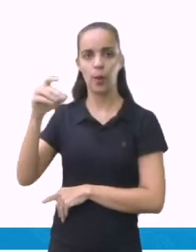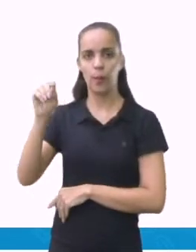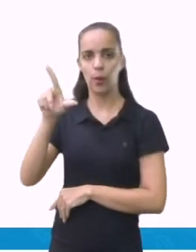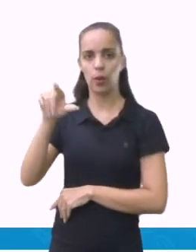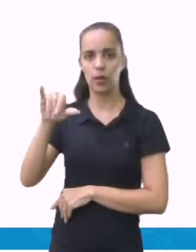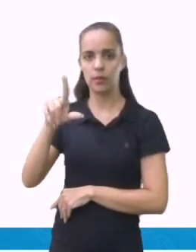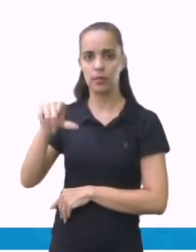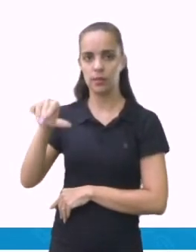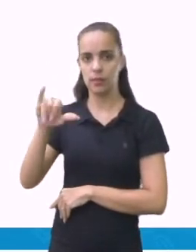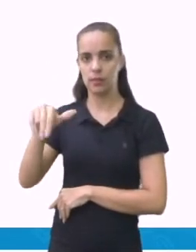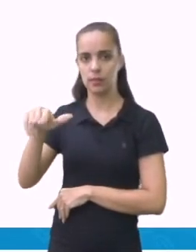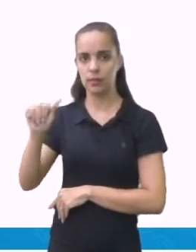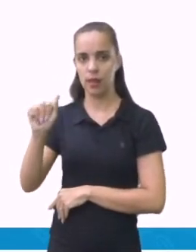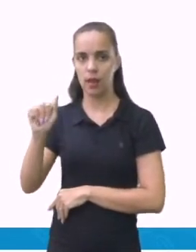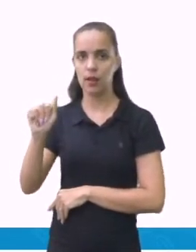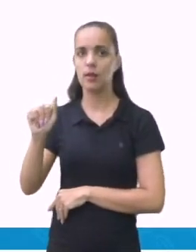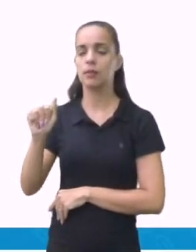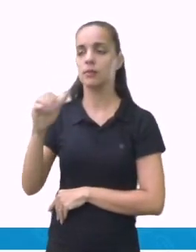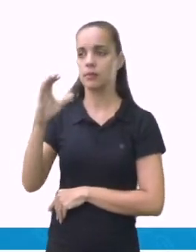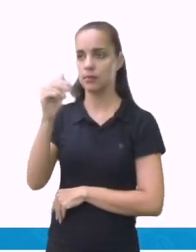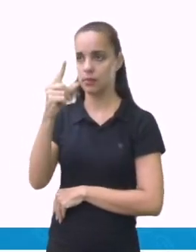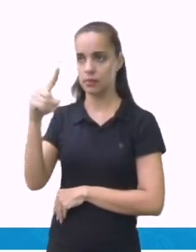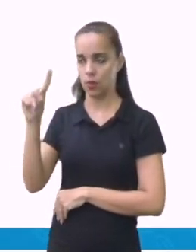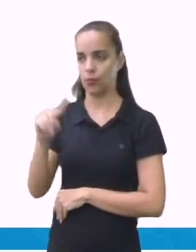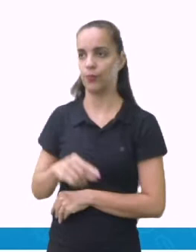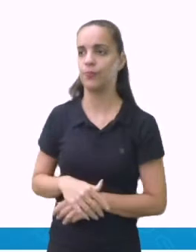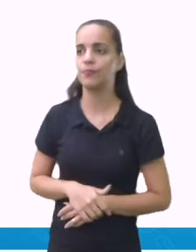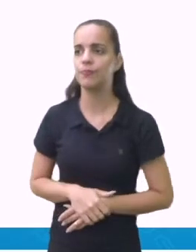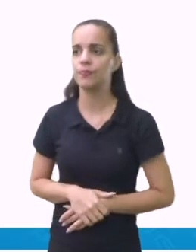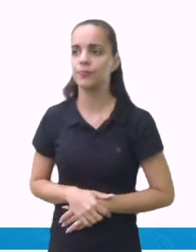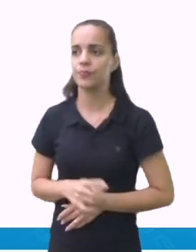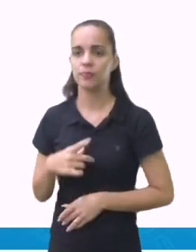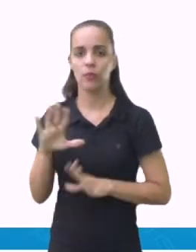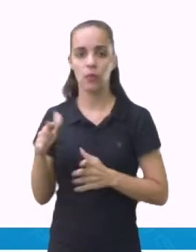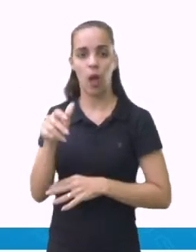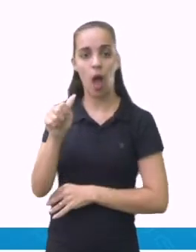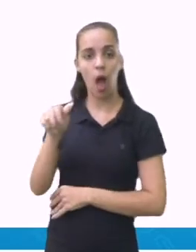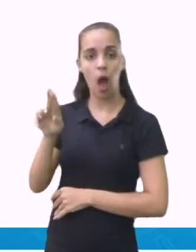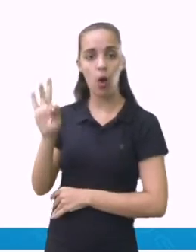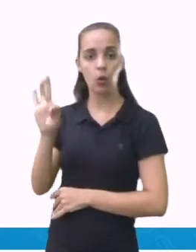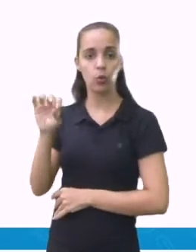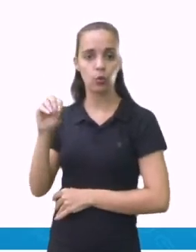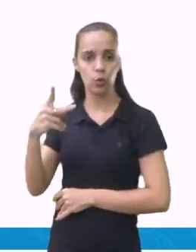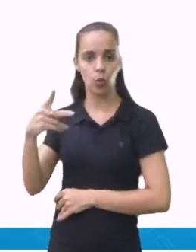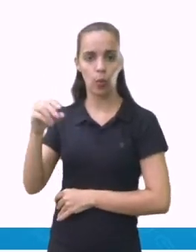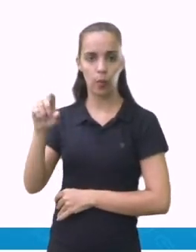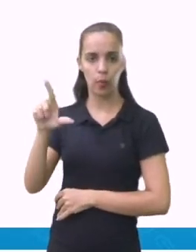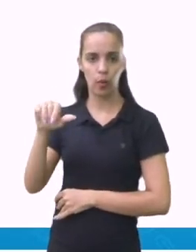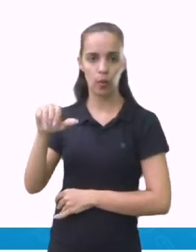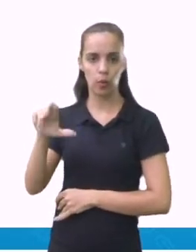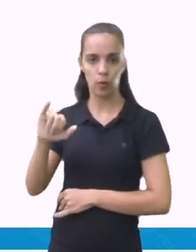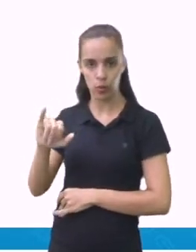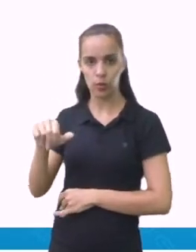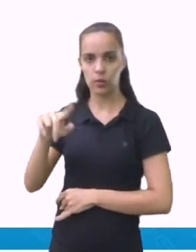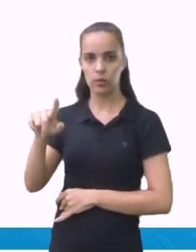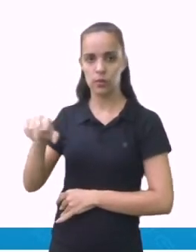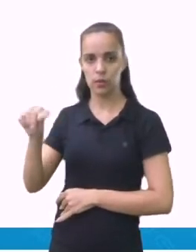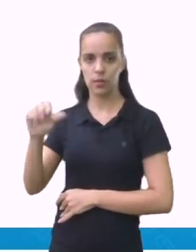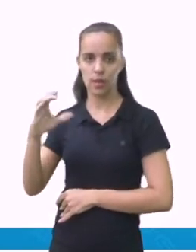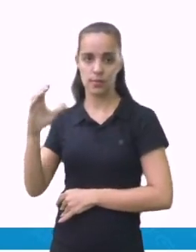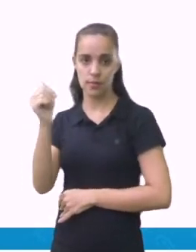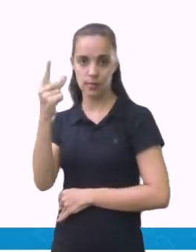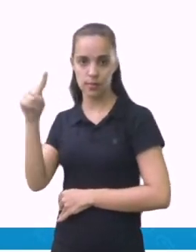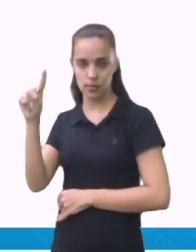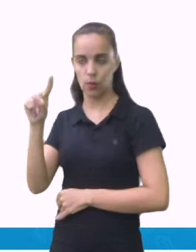cruzada. Temos também uma outra forma, ó, a autopolinização.